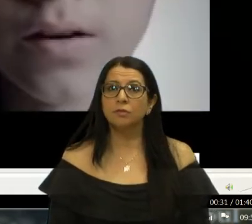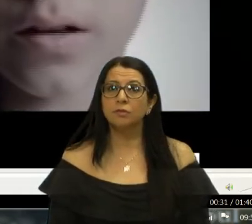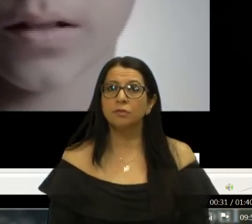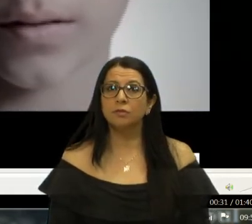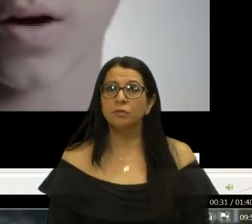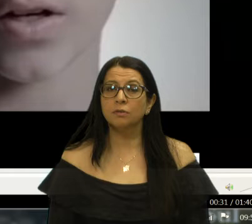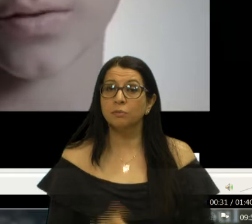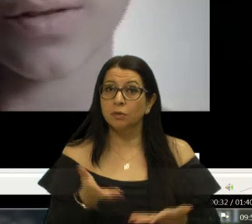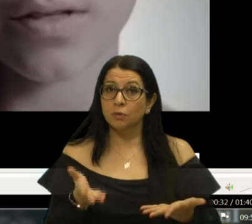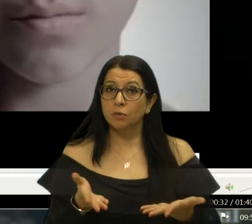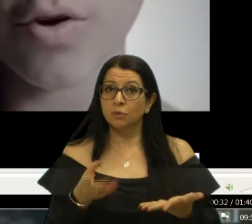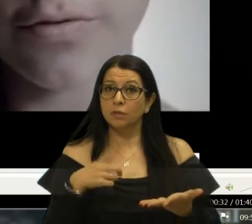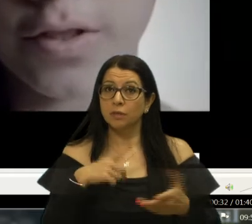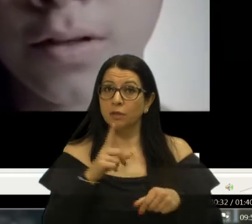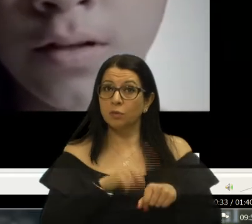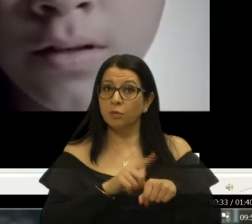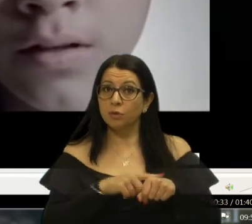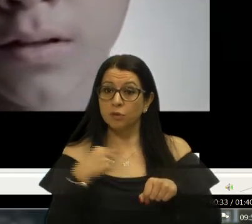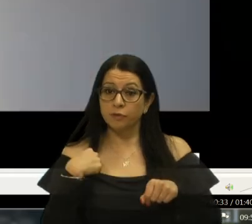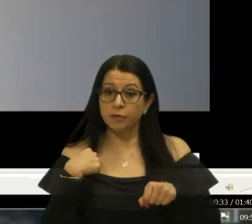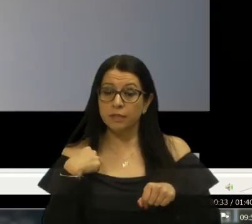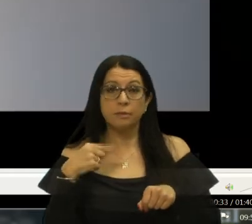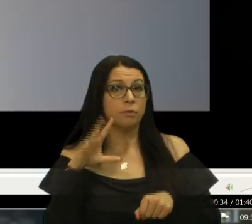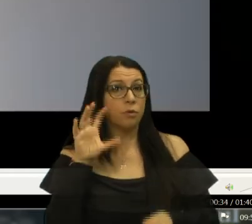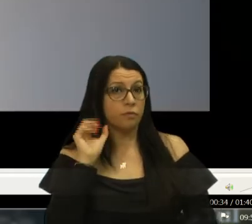Mas agora tá na hora de você me ouvir.